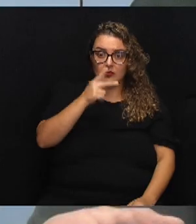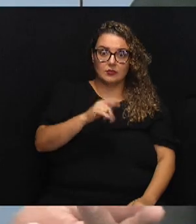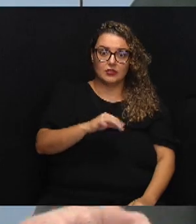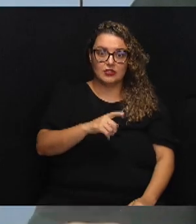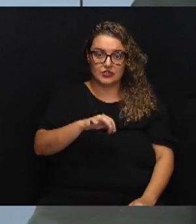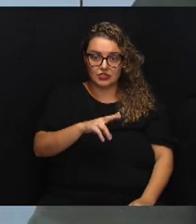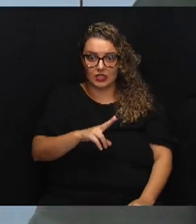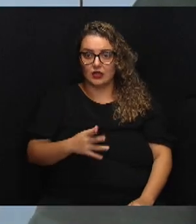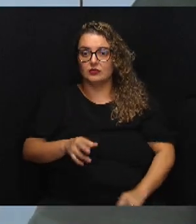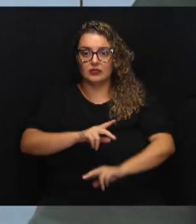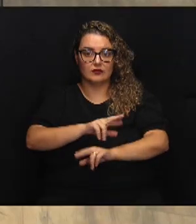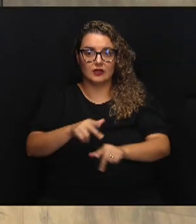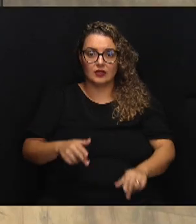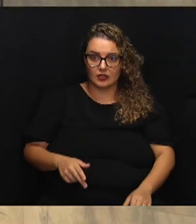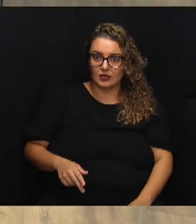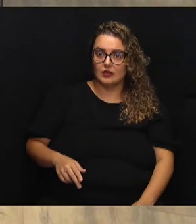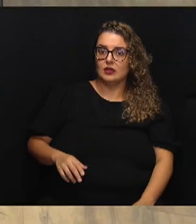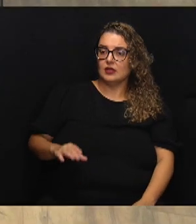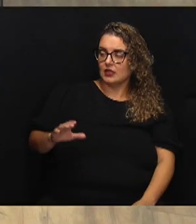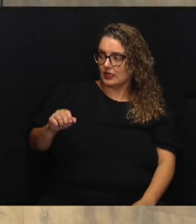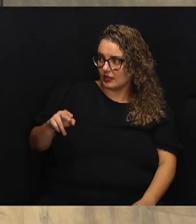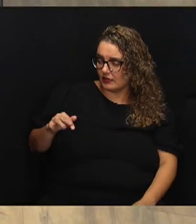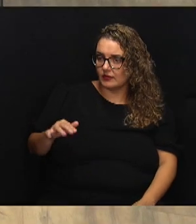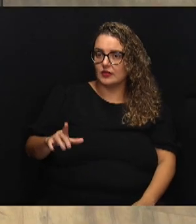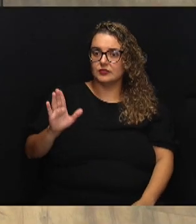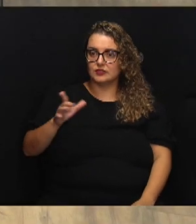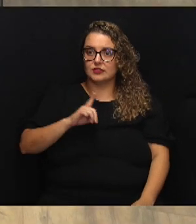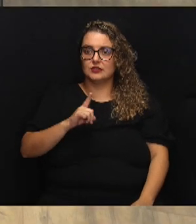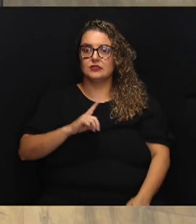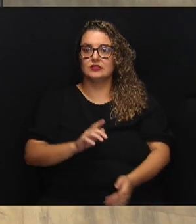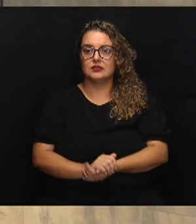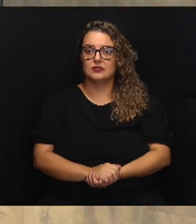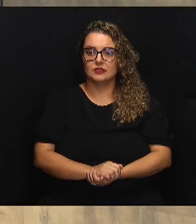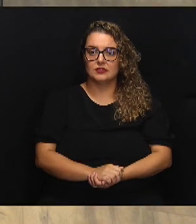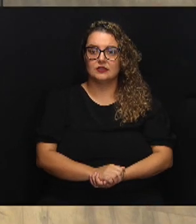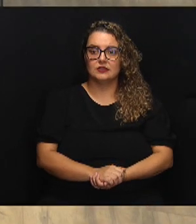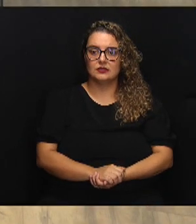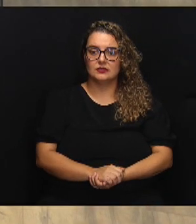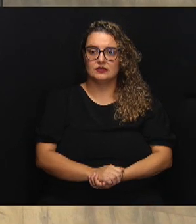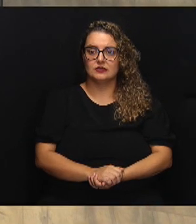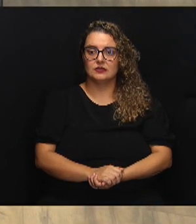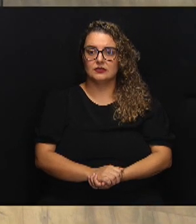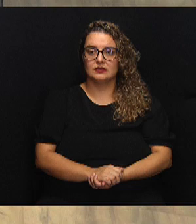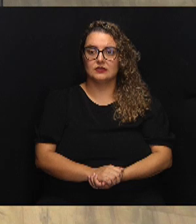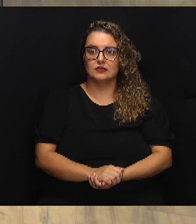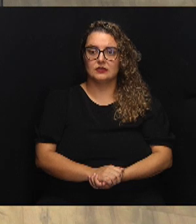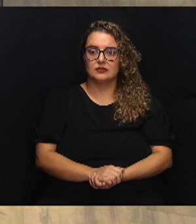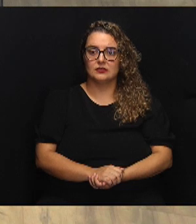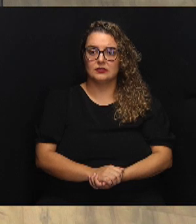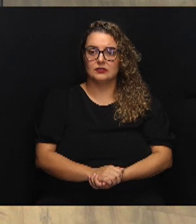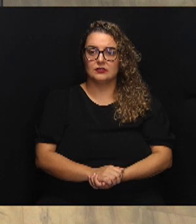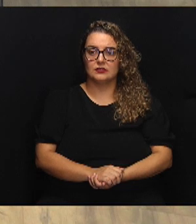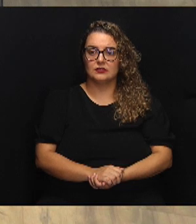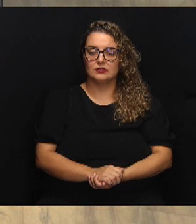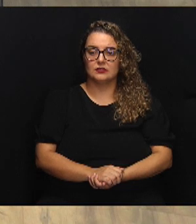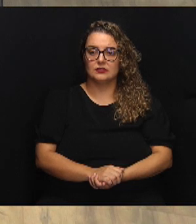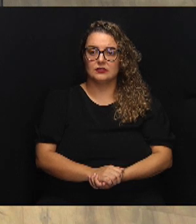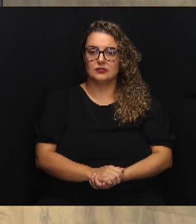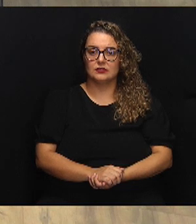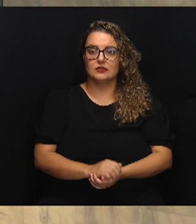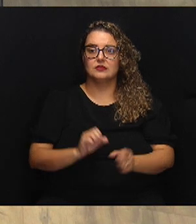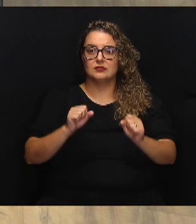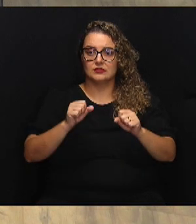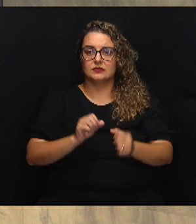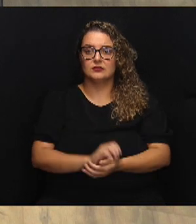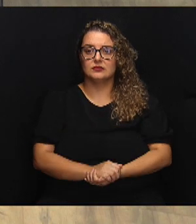Nossa, trinca-ferro e picharro? Trinca-ferro e picharro já tem lá. E eles são proibidos, proibidos, né, na casa, a domicílio. Isso, E quando a